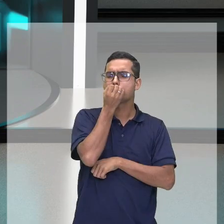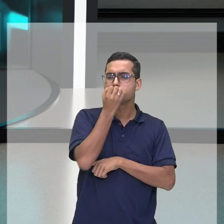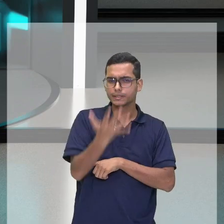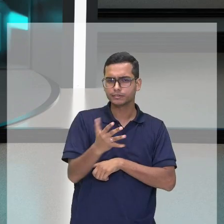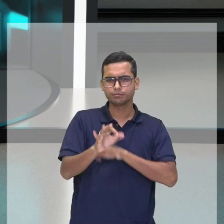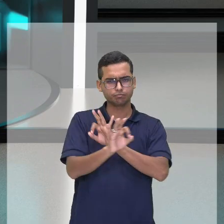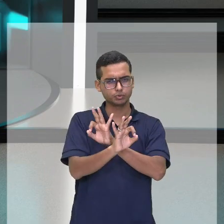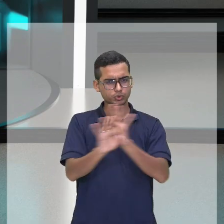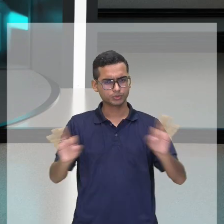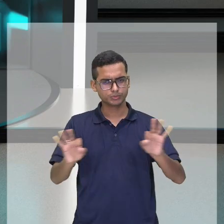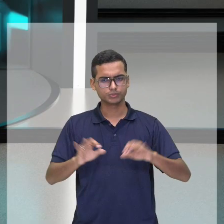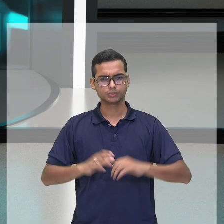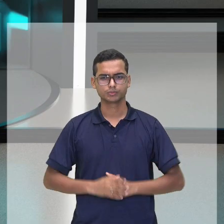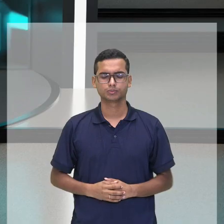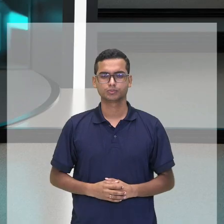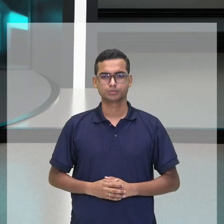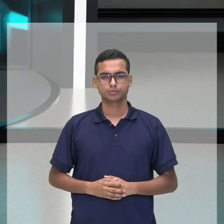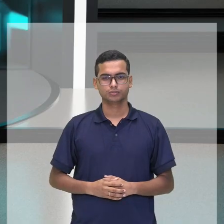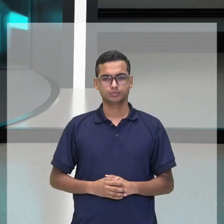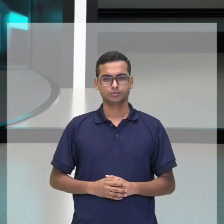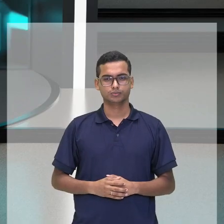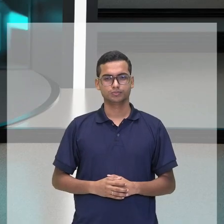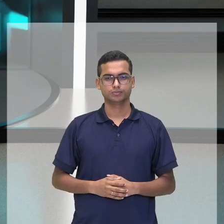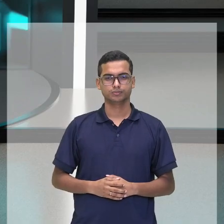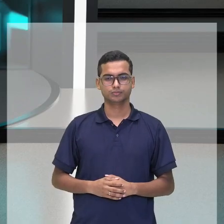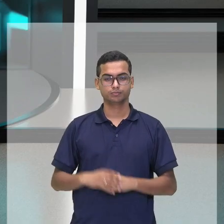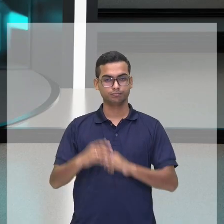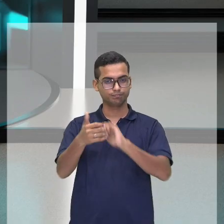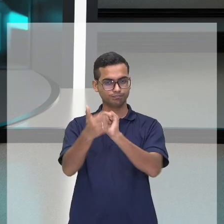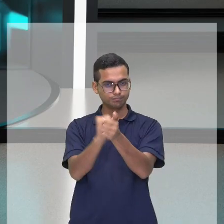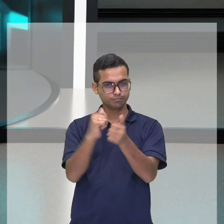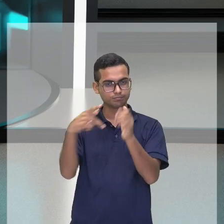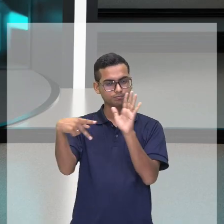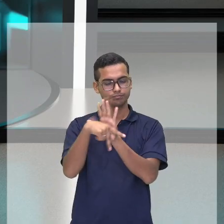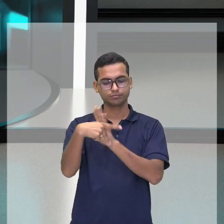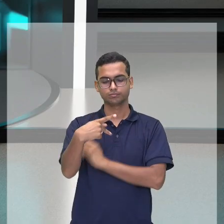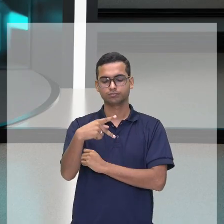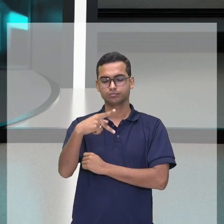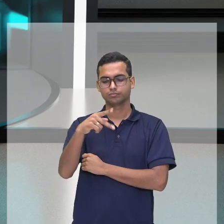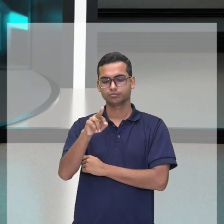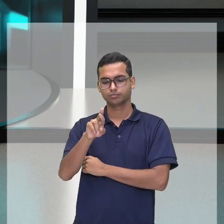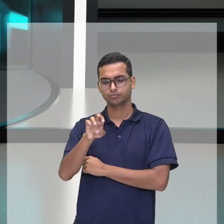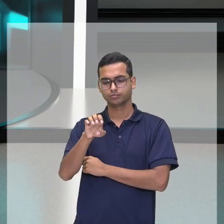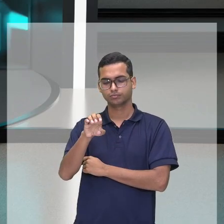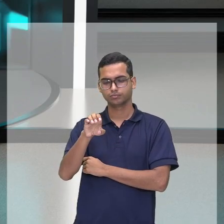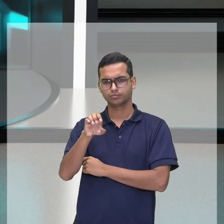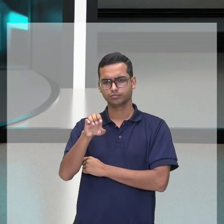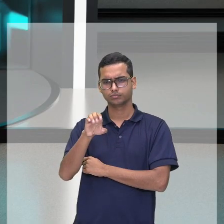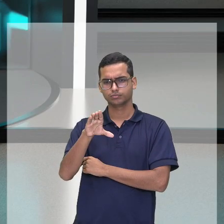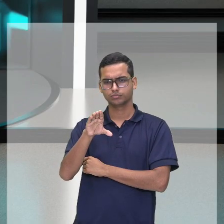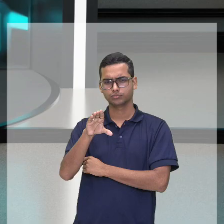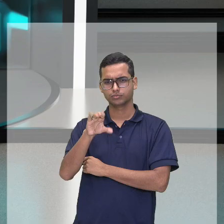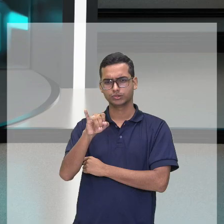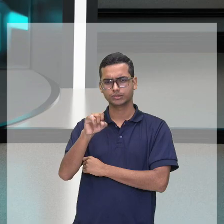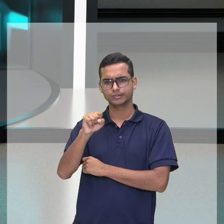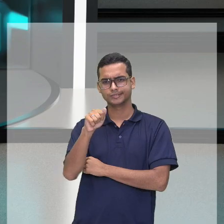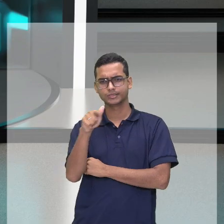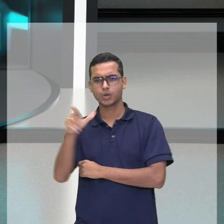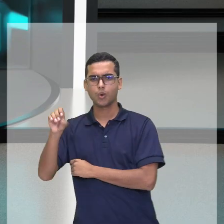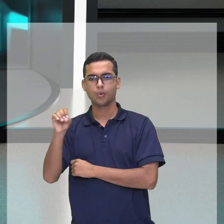precisos. Então, no esporte de precisão, essa musculatura ela é bastante